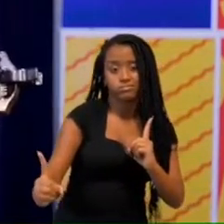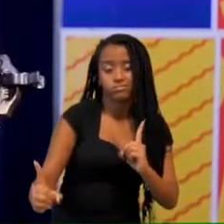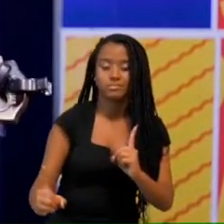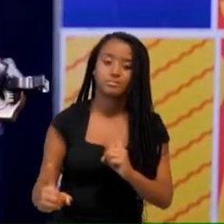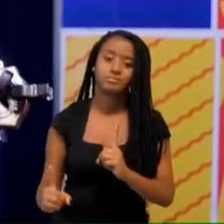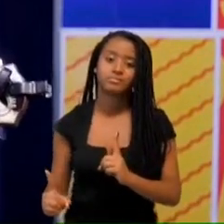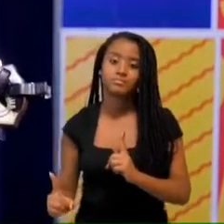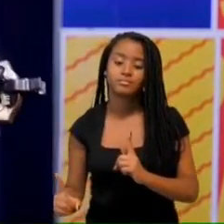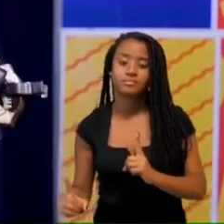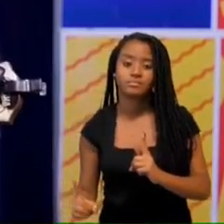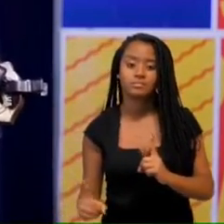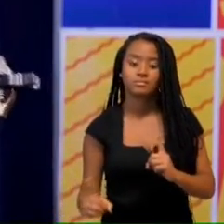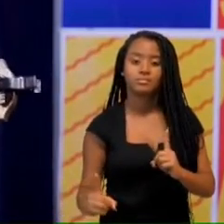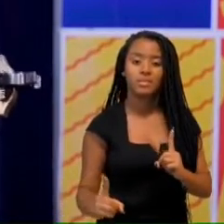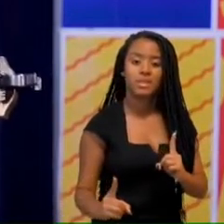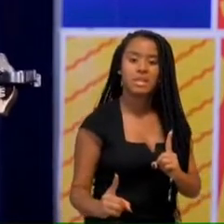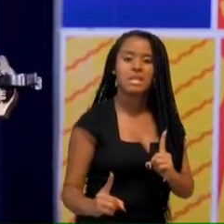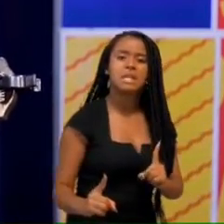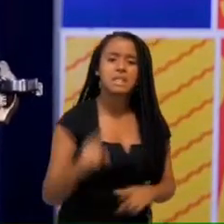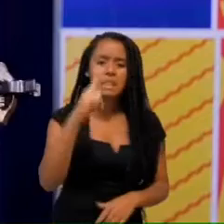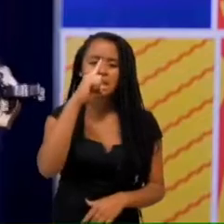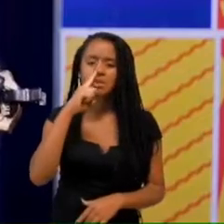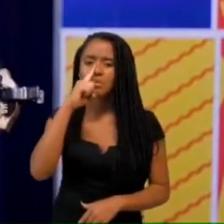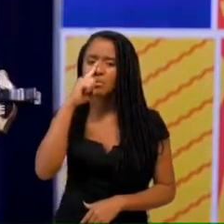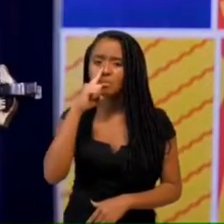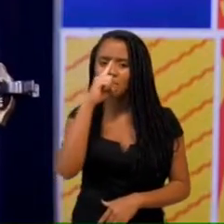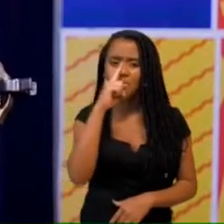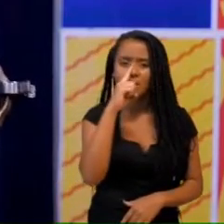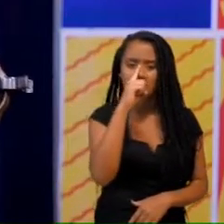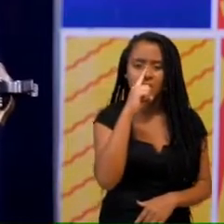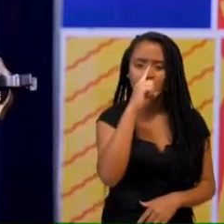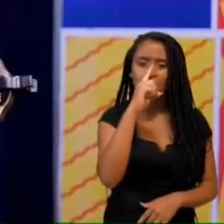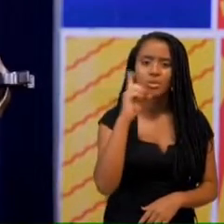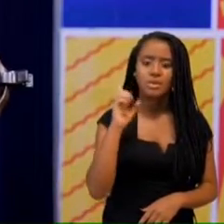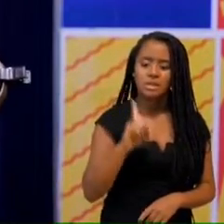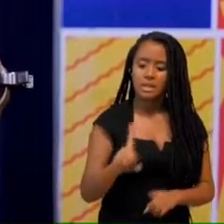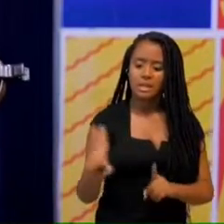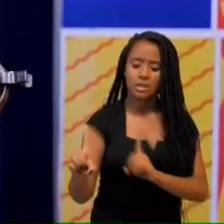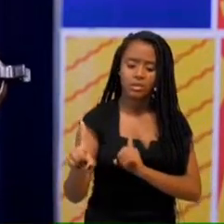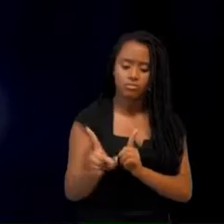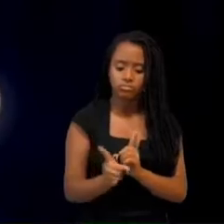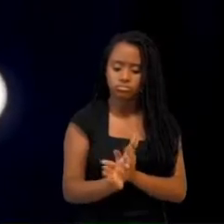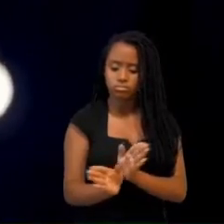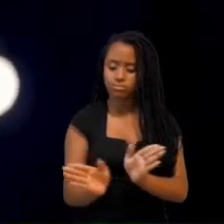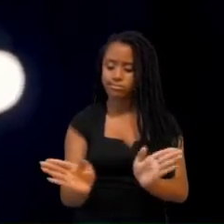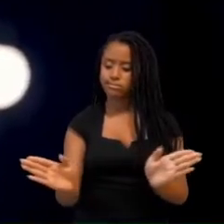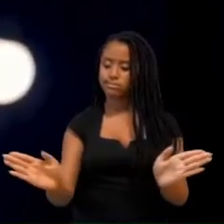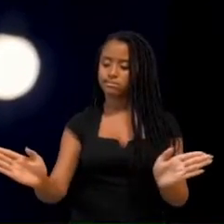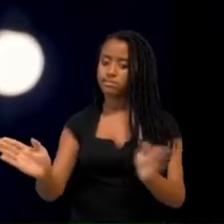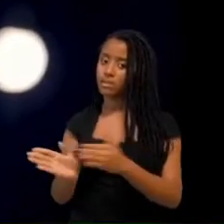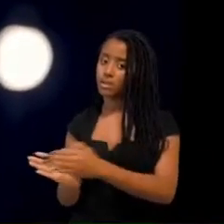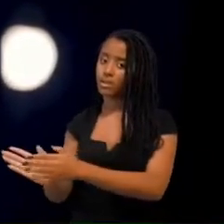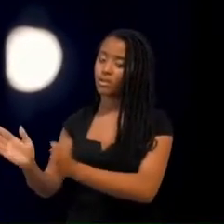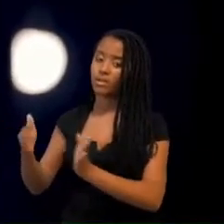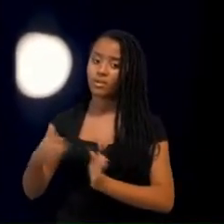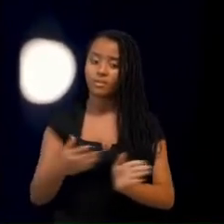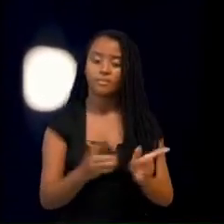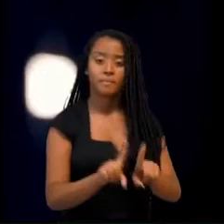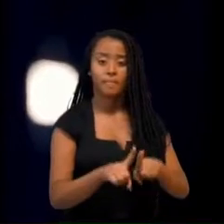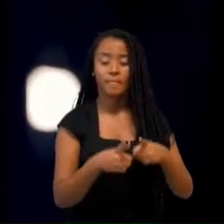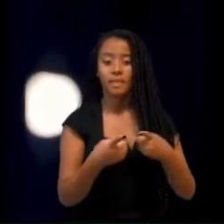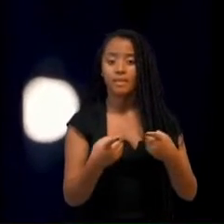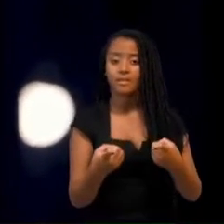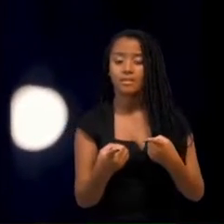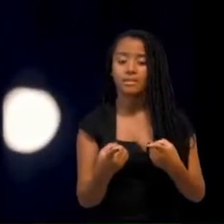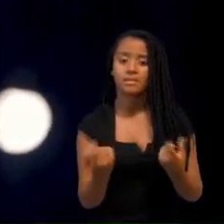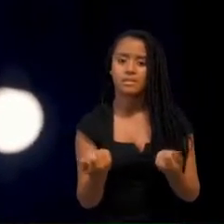aqui correndo esse risco de cada um seguir o seu caminho mas nós somos erros bons de